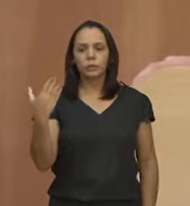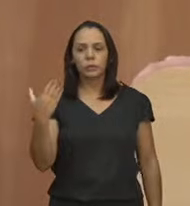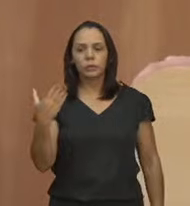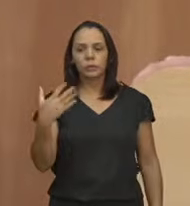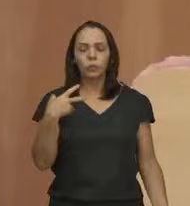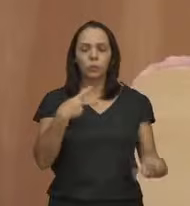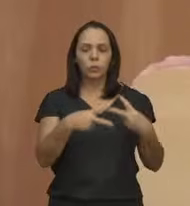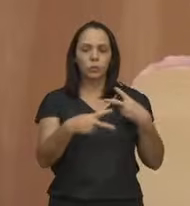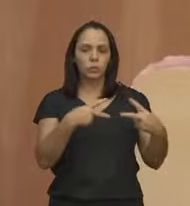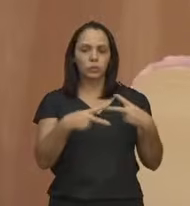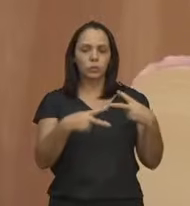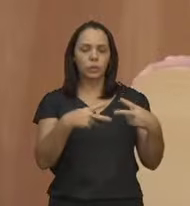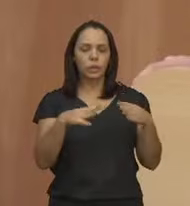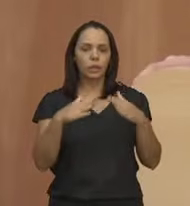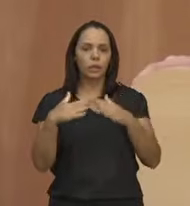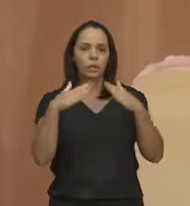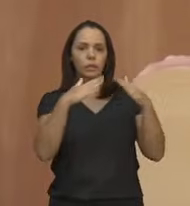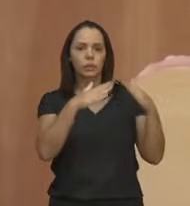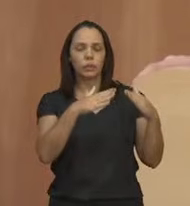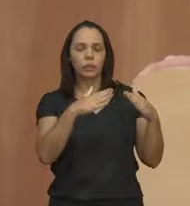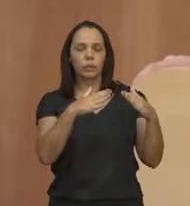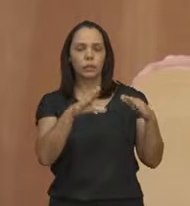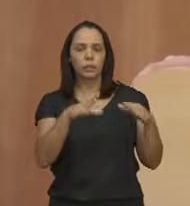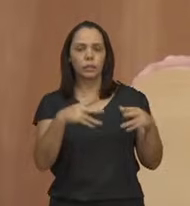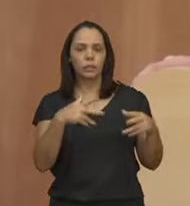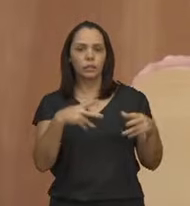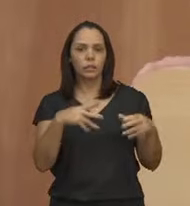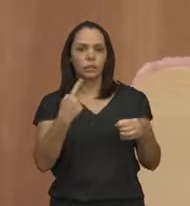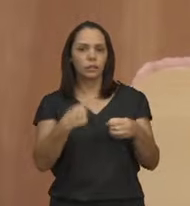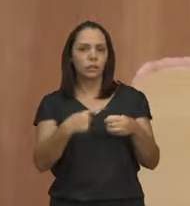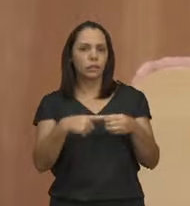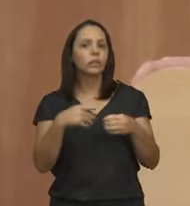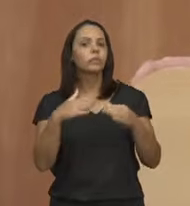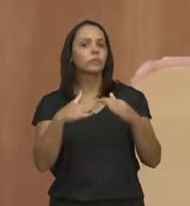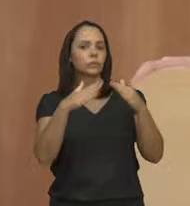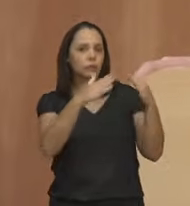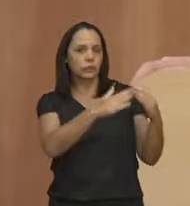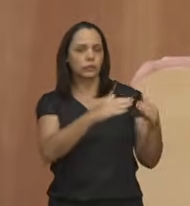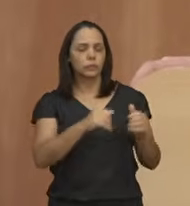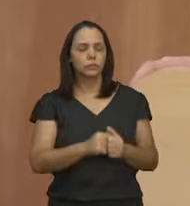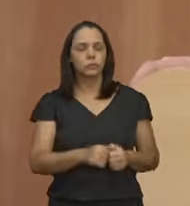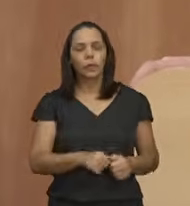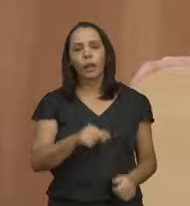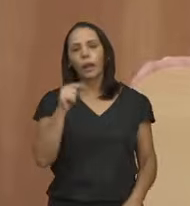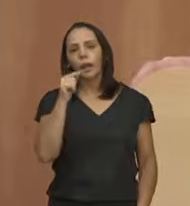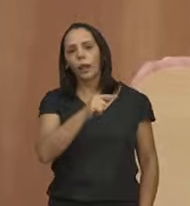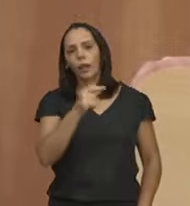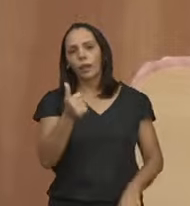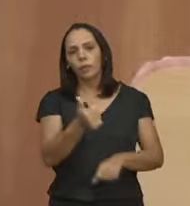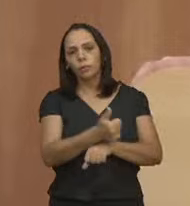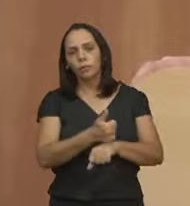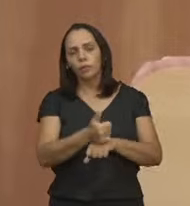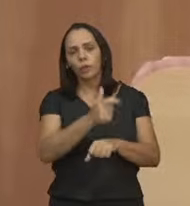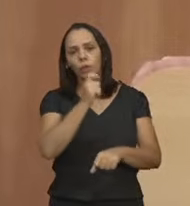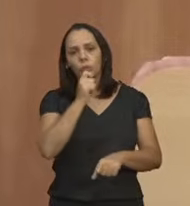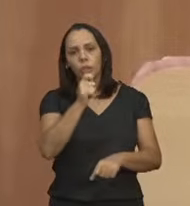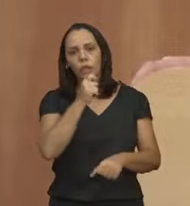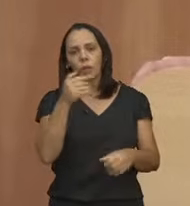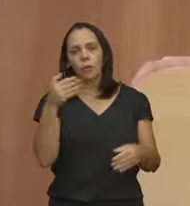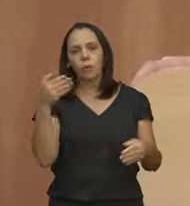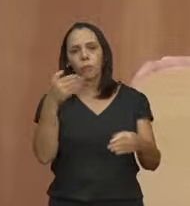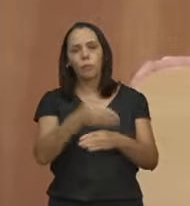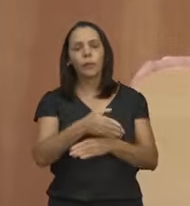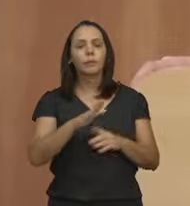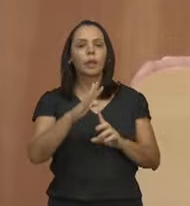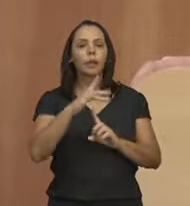São José dos Campos, nossa cidade vizinha, sobre uma censura contra uma jornalista que iria participar da feira literária que